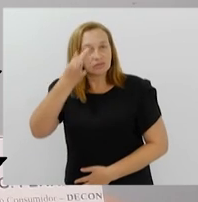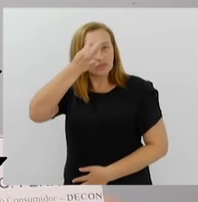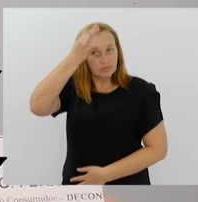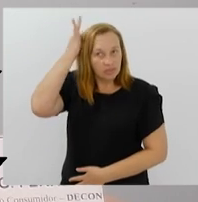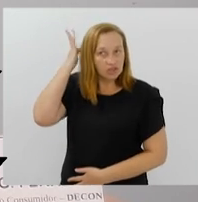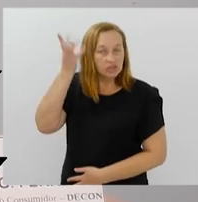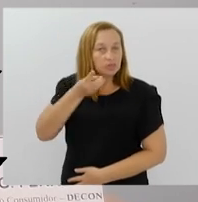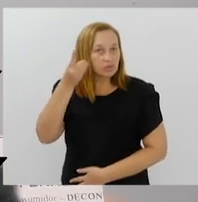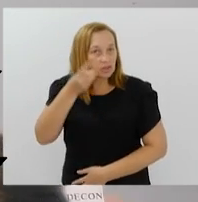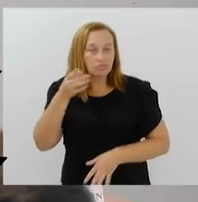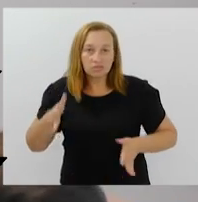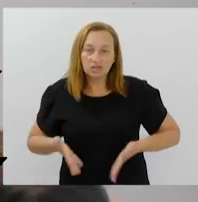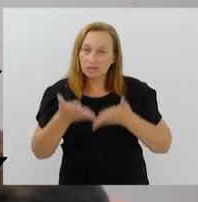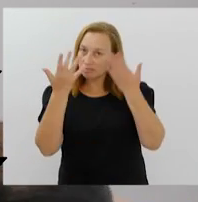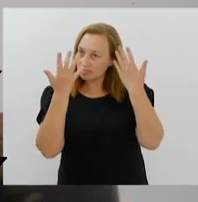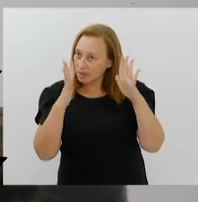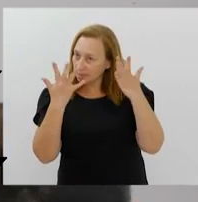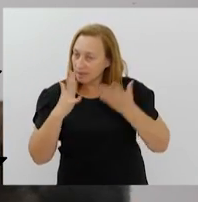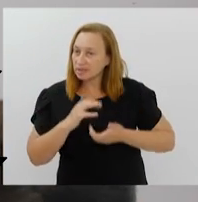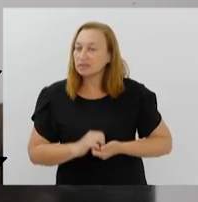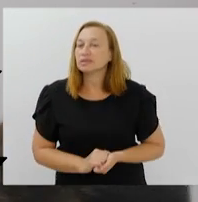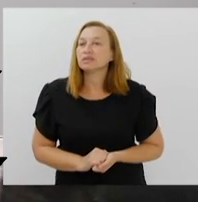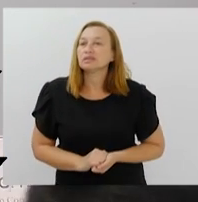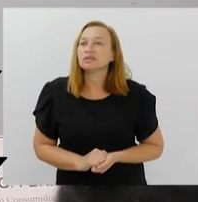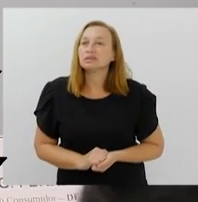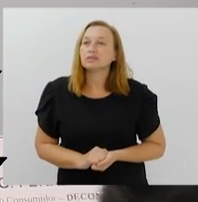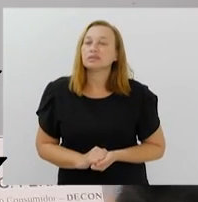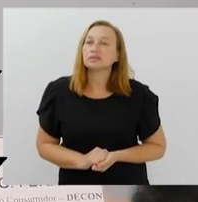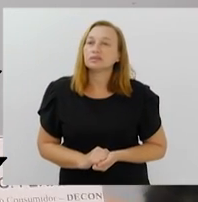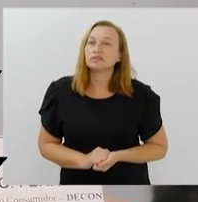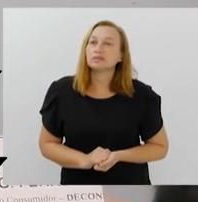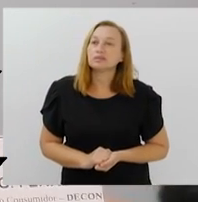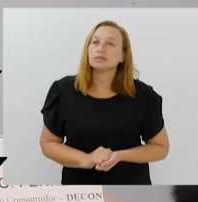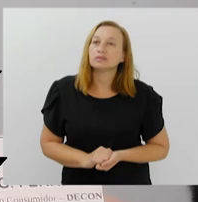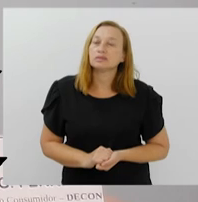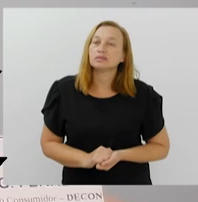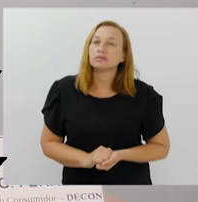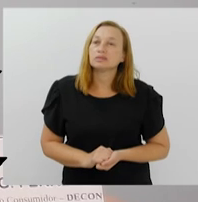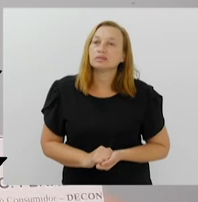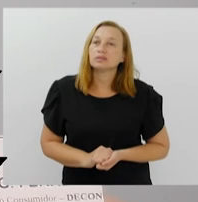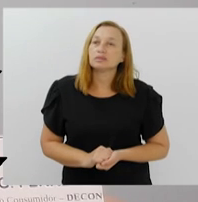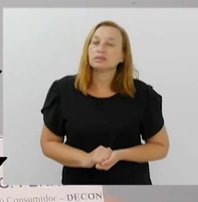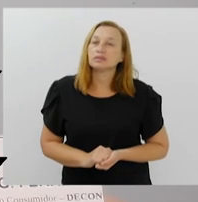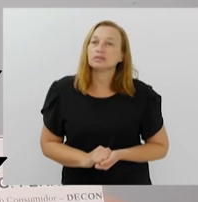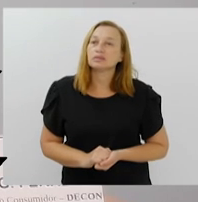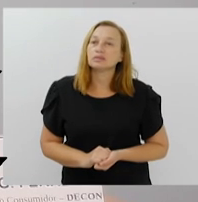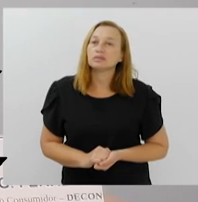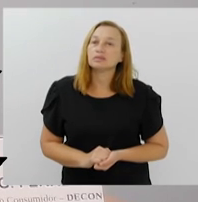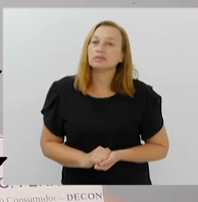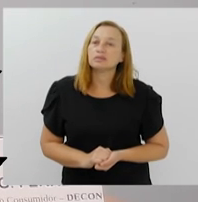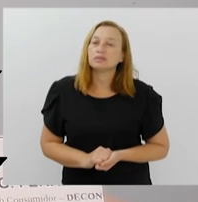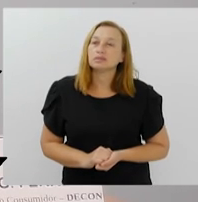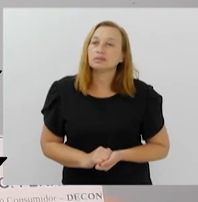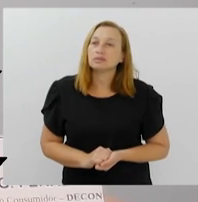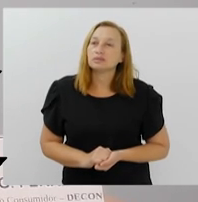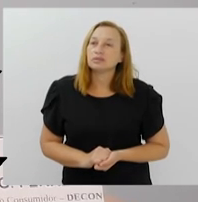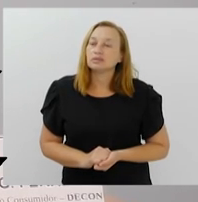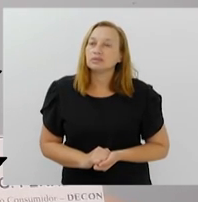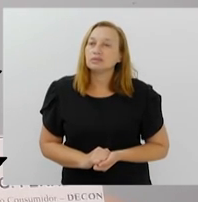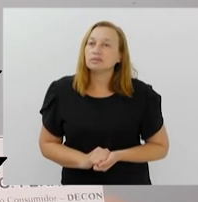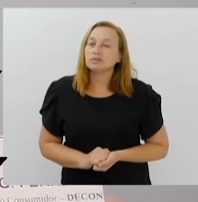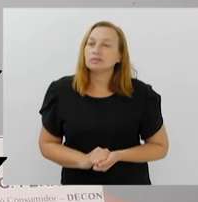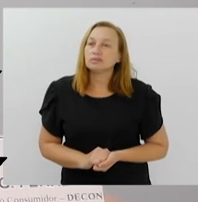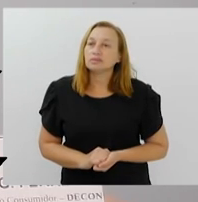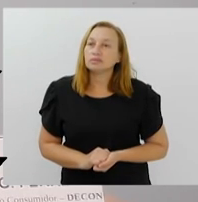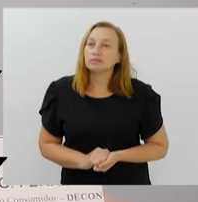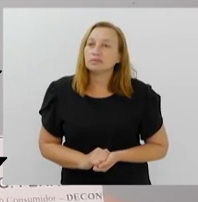iniciativa eh vou esclarecer um pouco a gente tem essa demanda de forma recorrente na